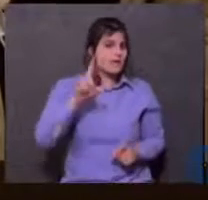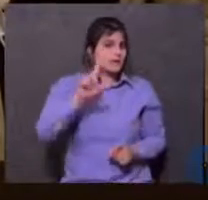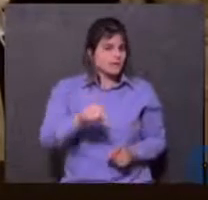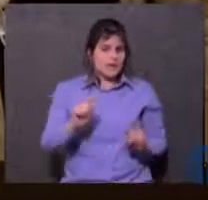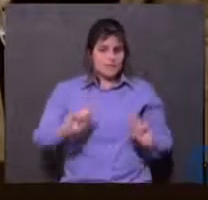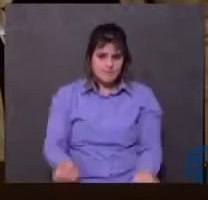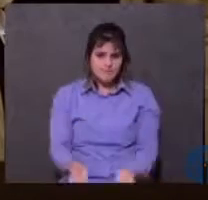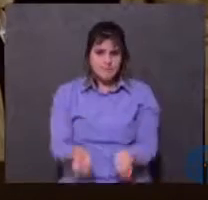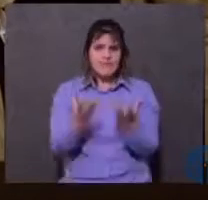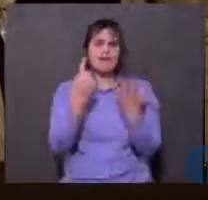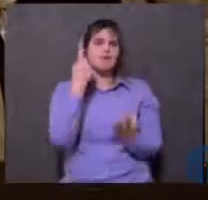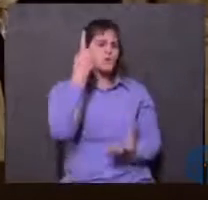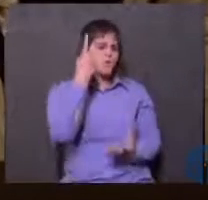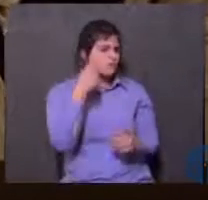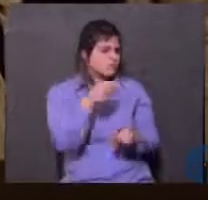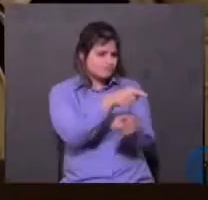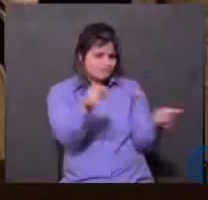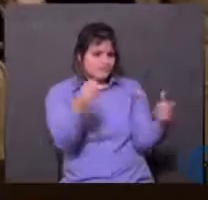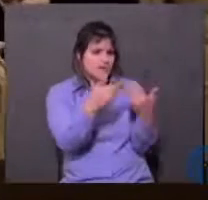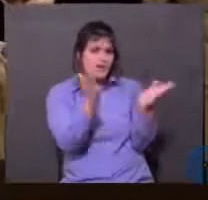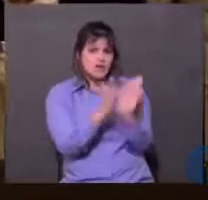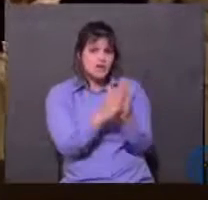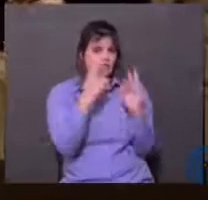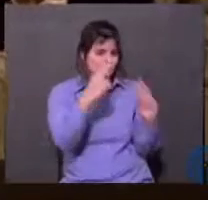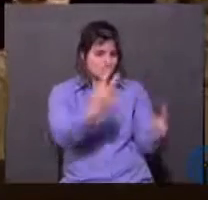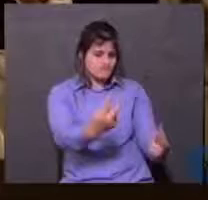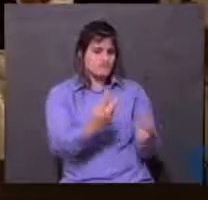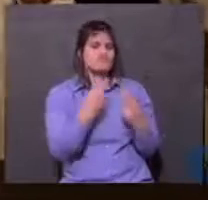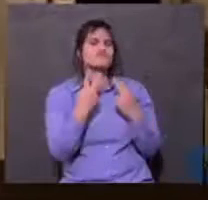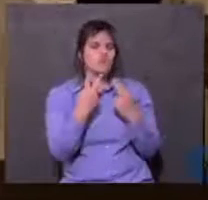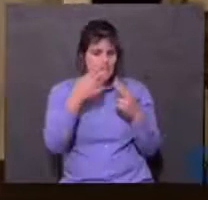milagre que todos hão de ver para acreditar.